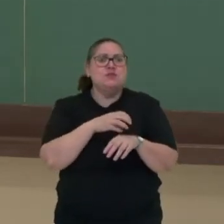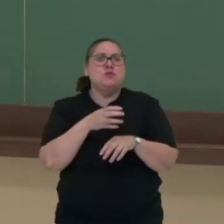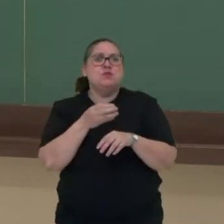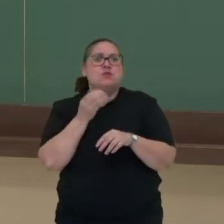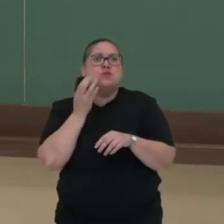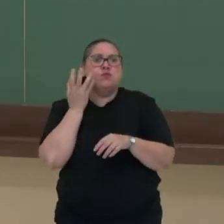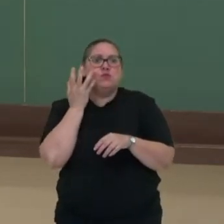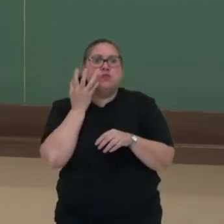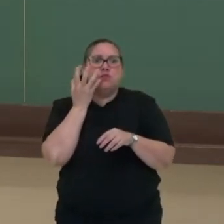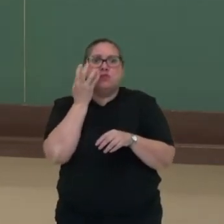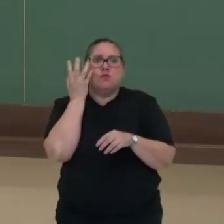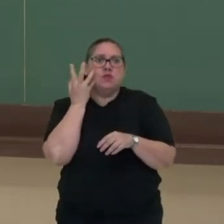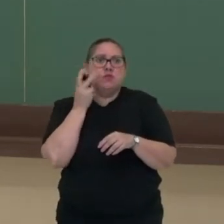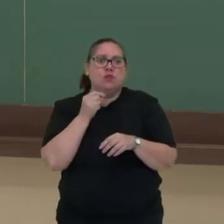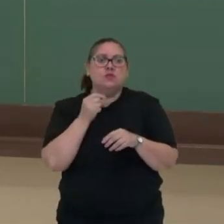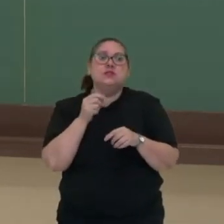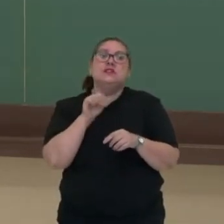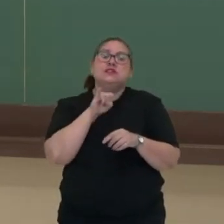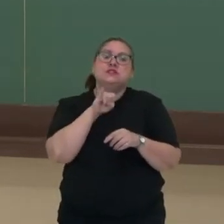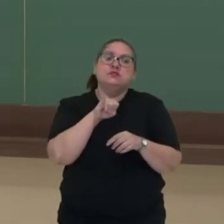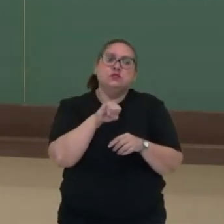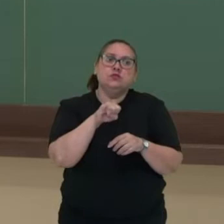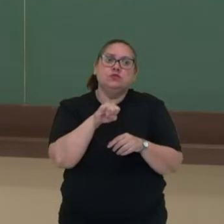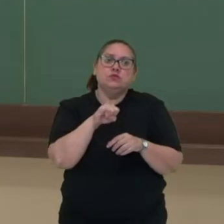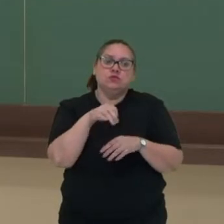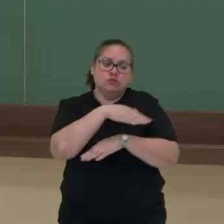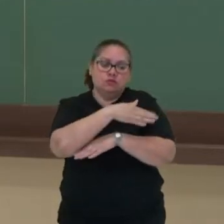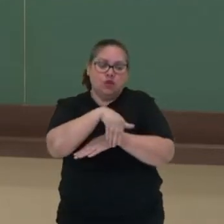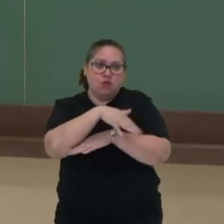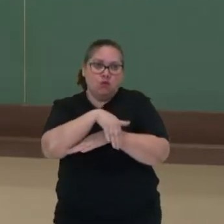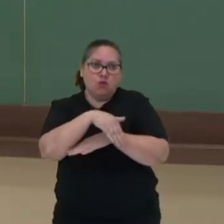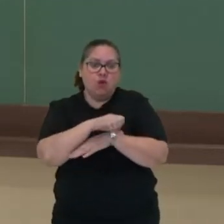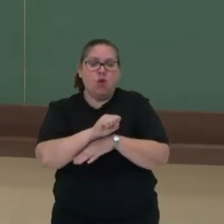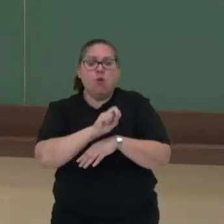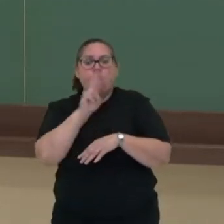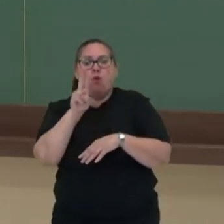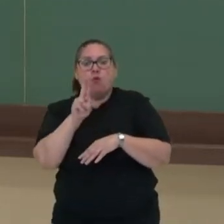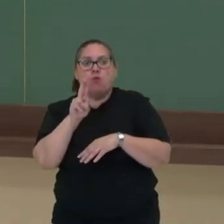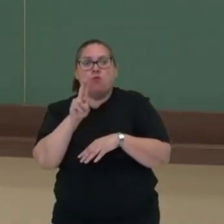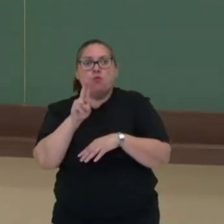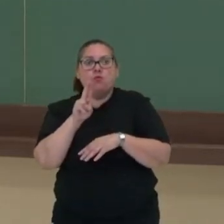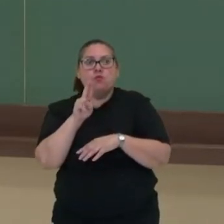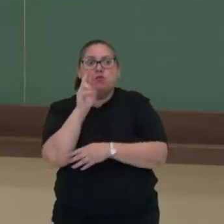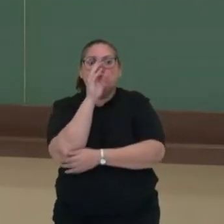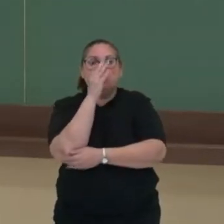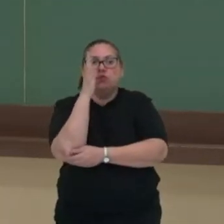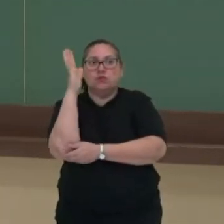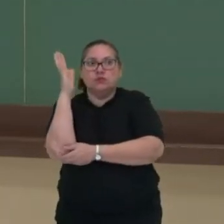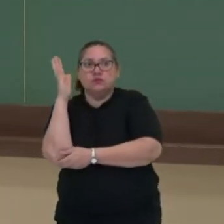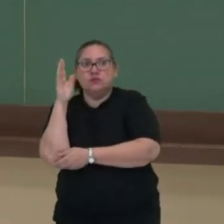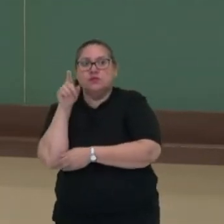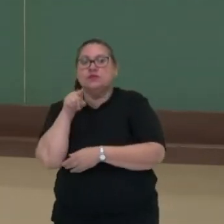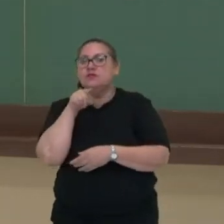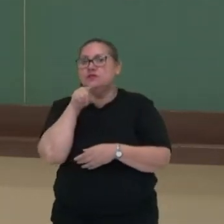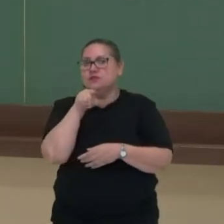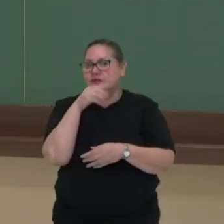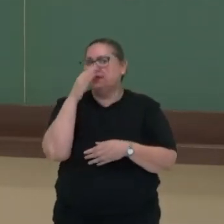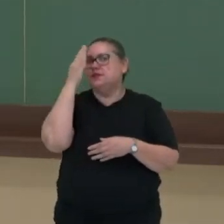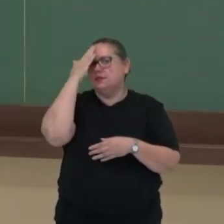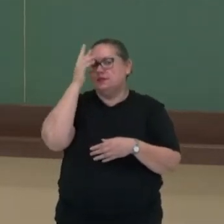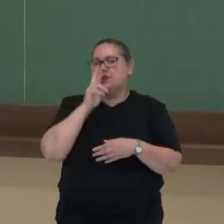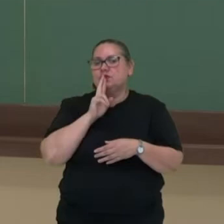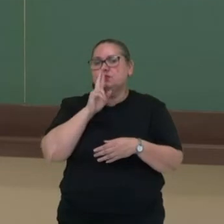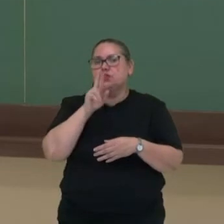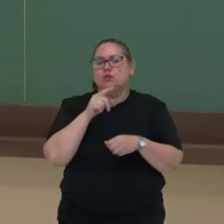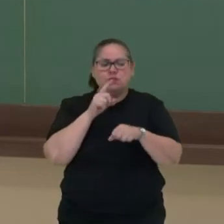animal, principalmente se for um animal de rua ou um animal silvestre? Vamos lá, você vai saber responder.